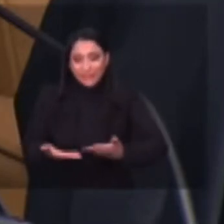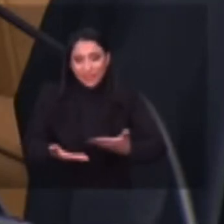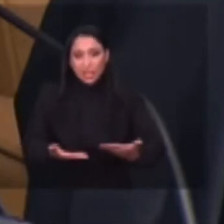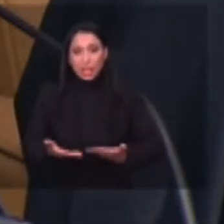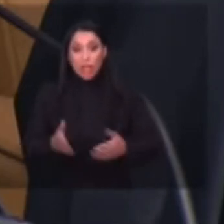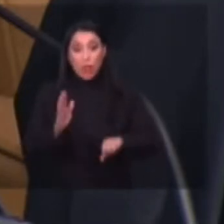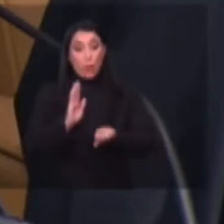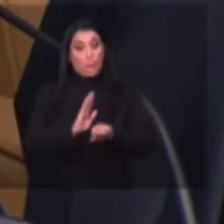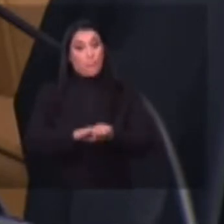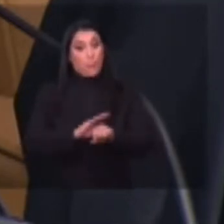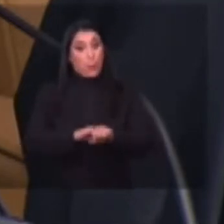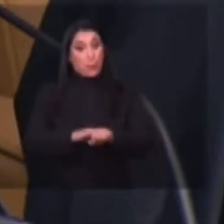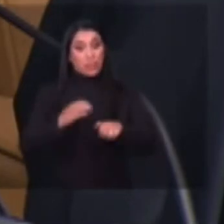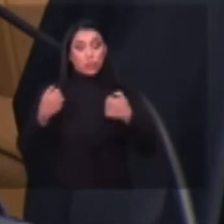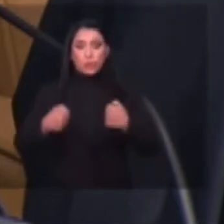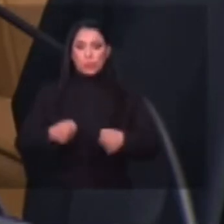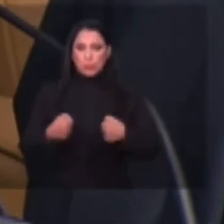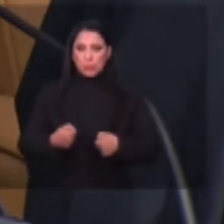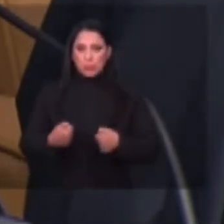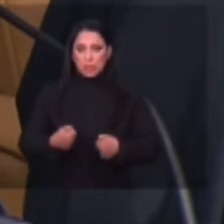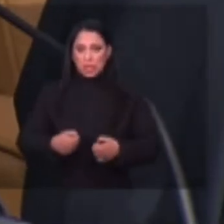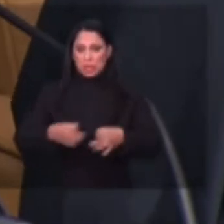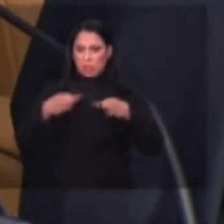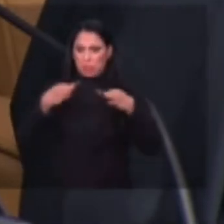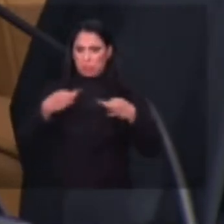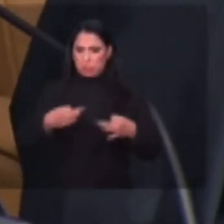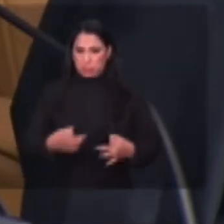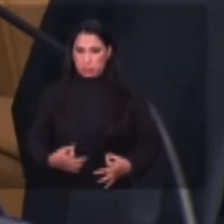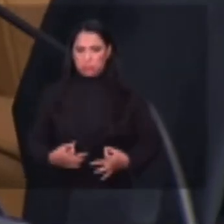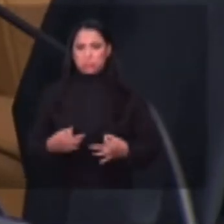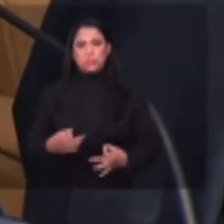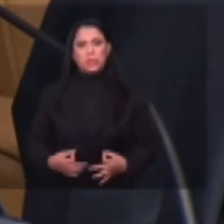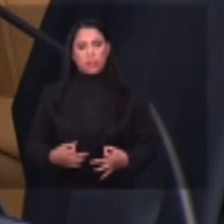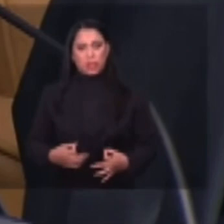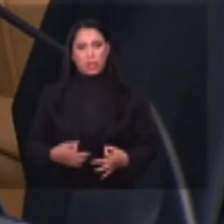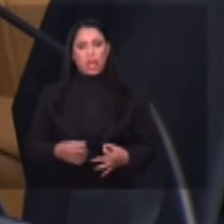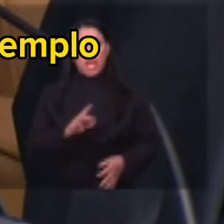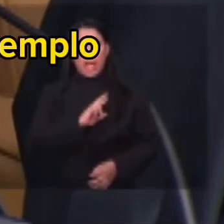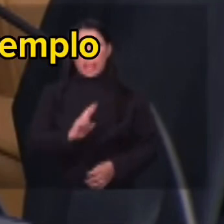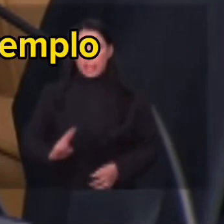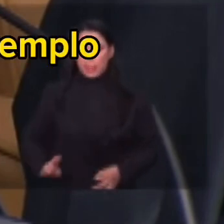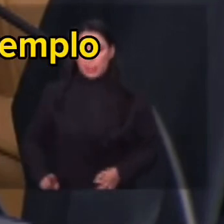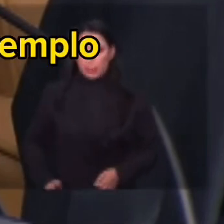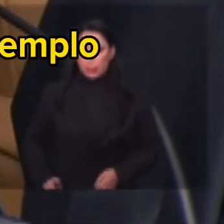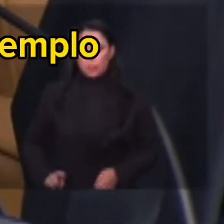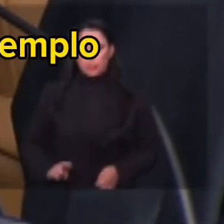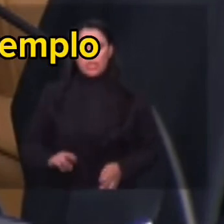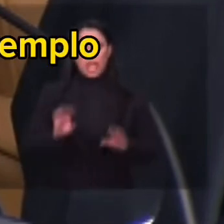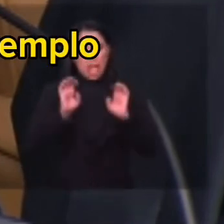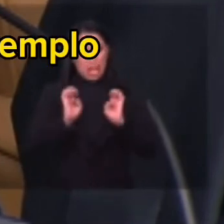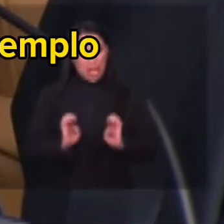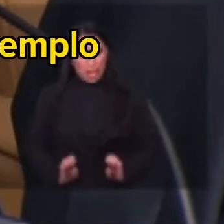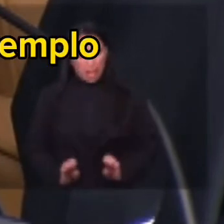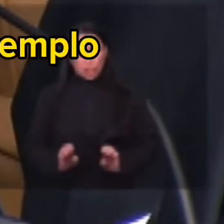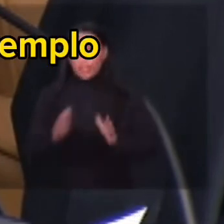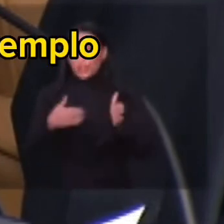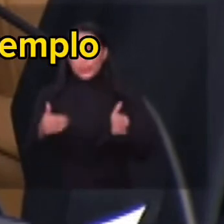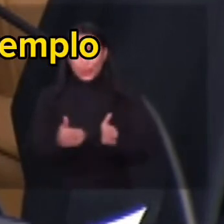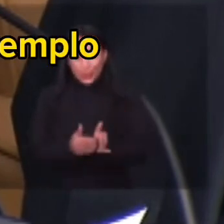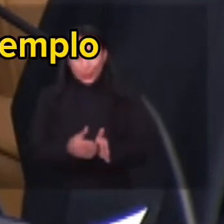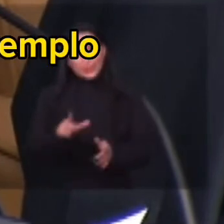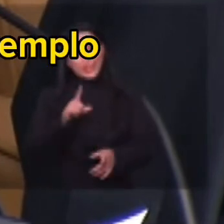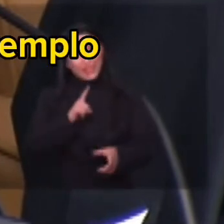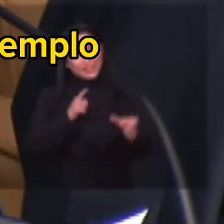O momento cobra decoro, a República demanda compostura. Tudo que Vossa Excelência tem